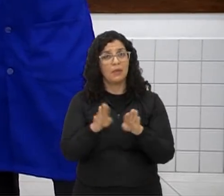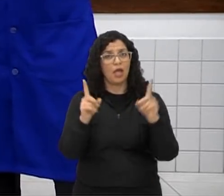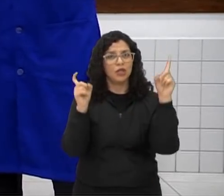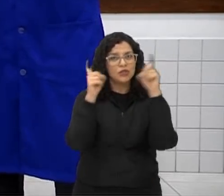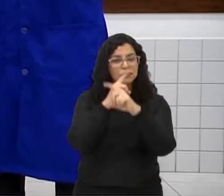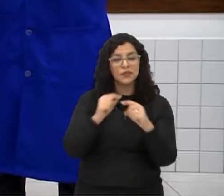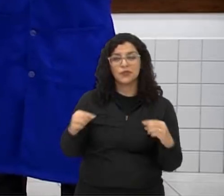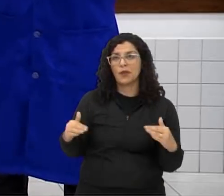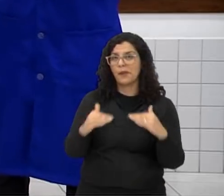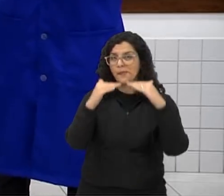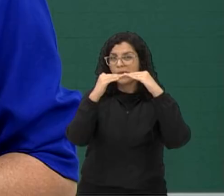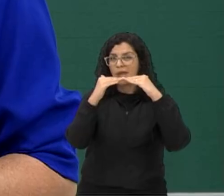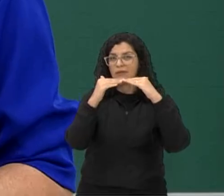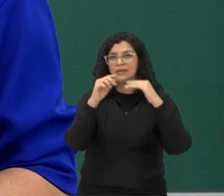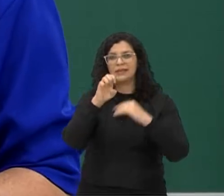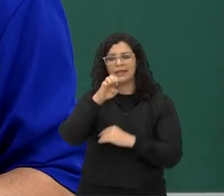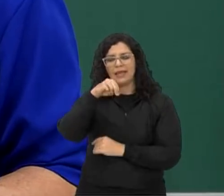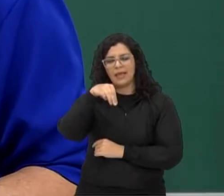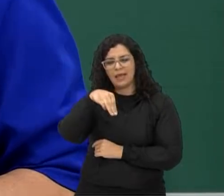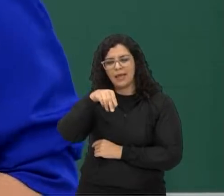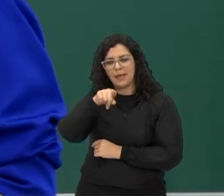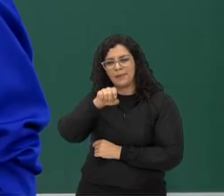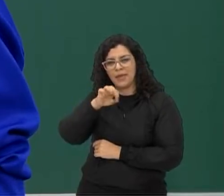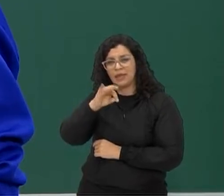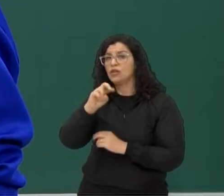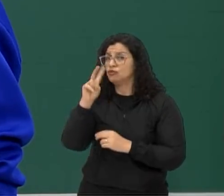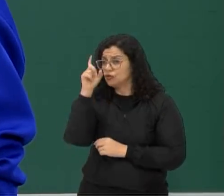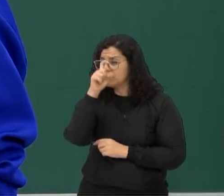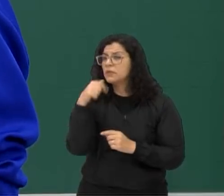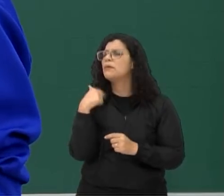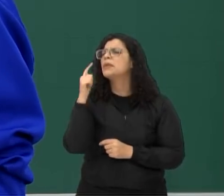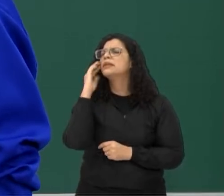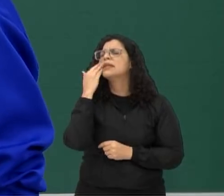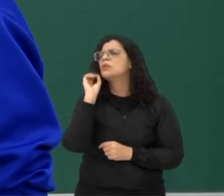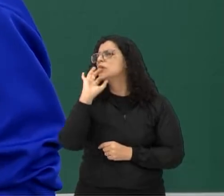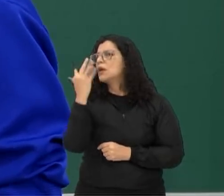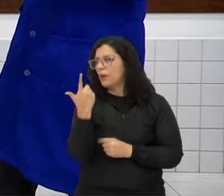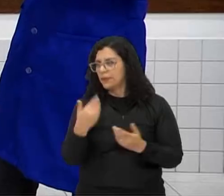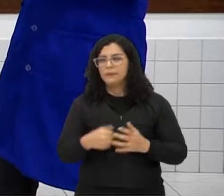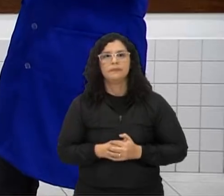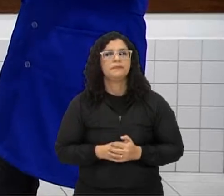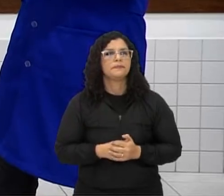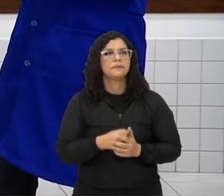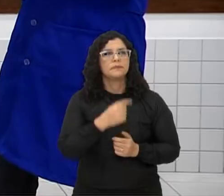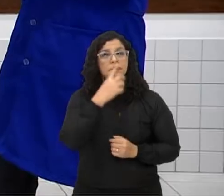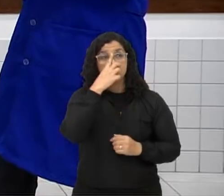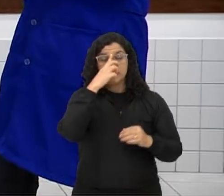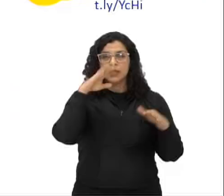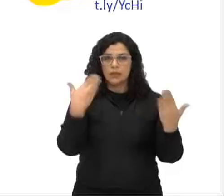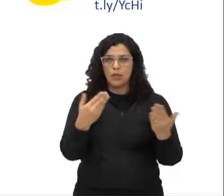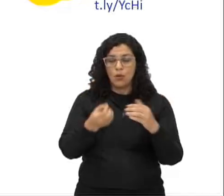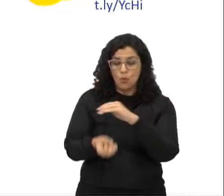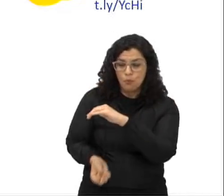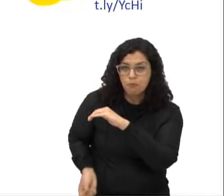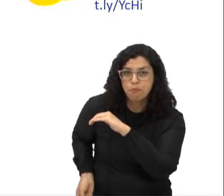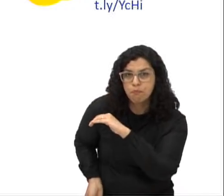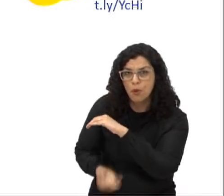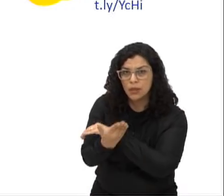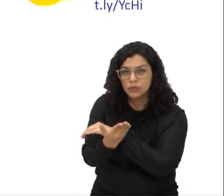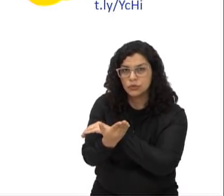difícil empatar, mas se tiver empate, a gente já vai entender o que vai acontecer, ok? Então, o boliche se tornou